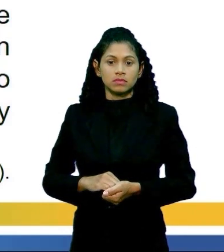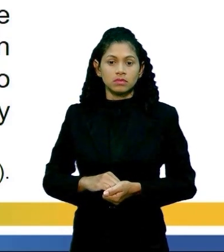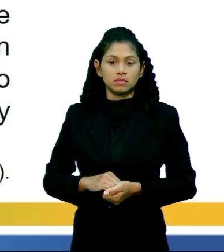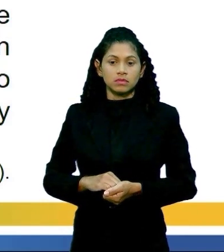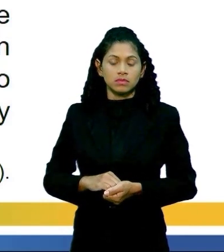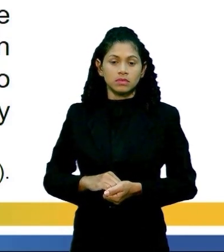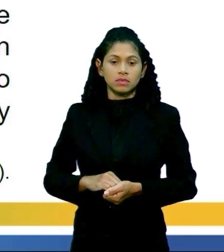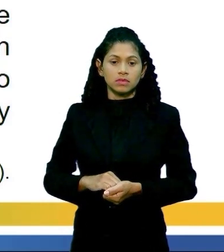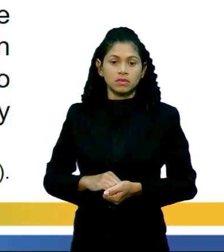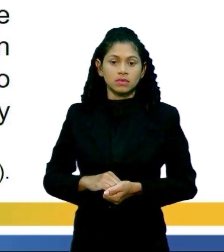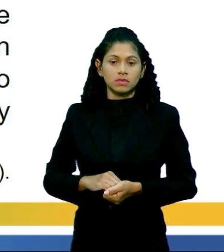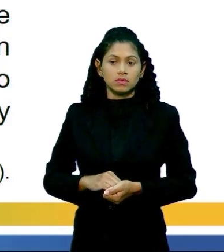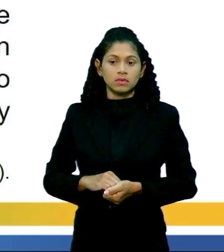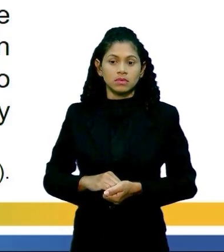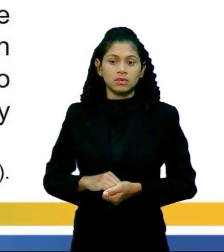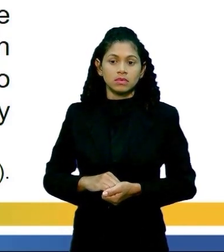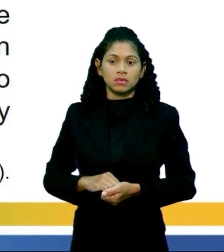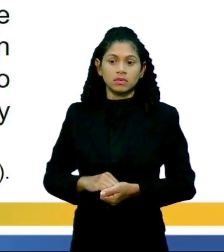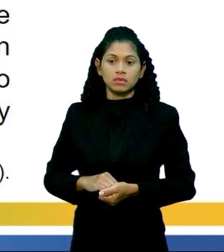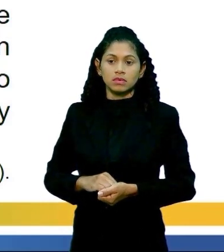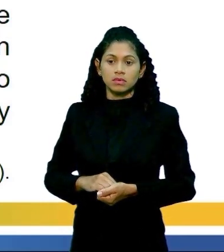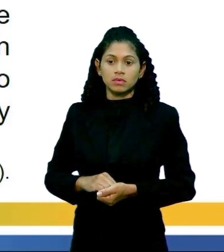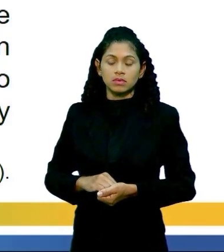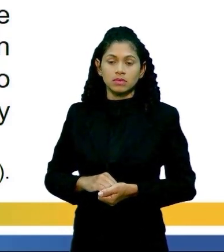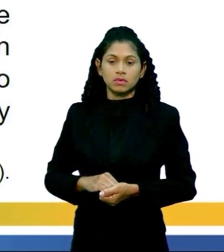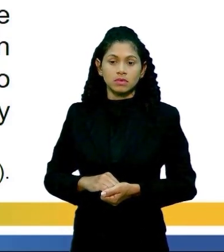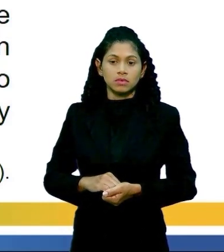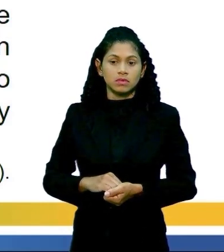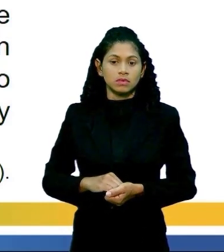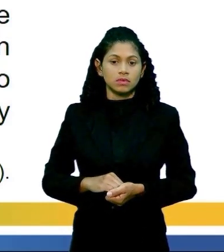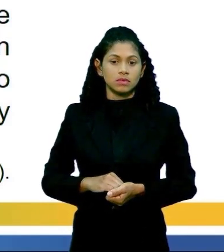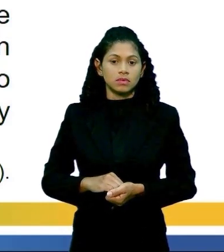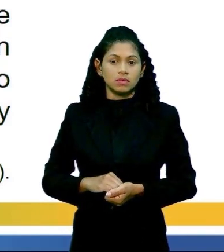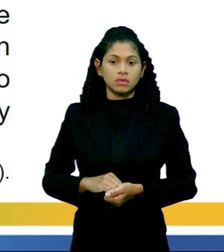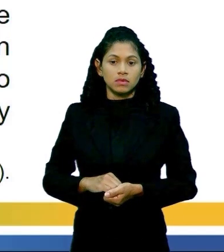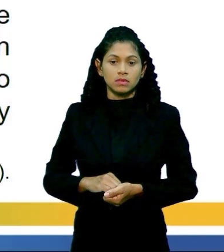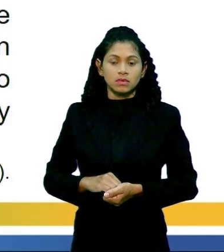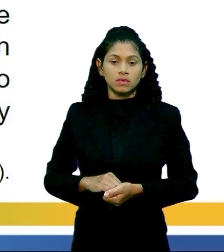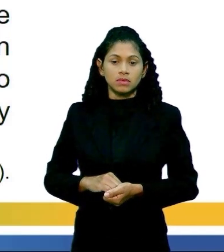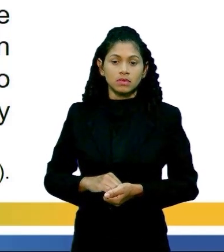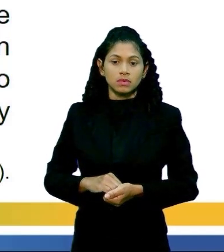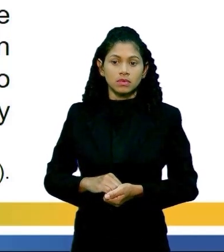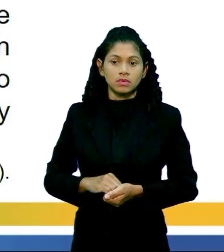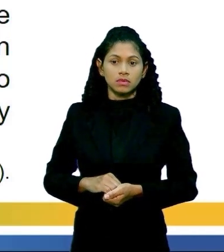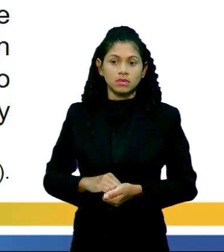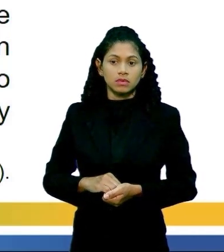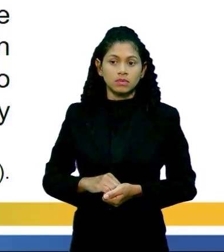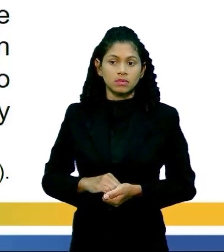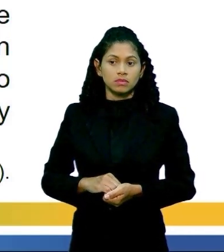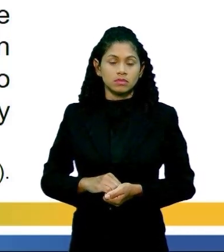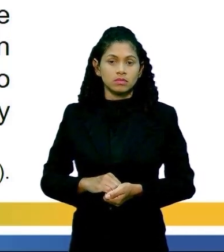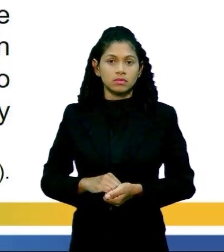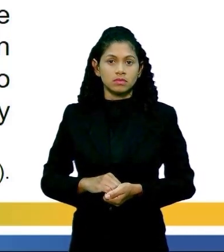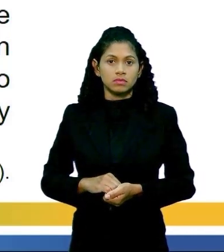que era o tomate amarelo, utilizado como planta ornamental, pátio, jardim, associada a outras,